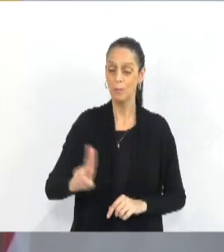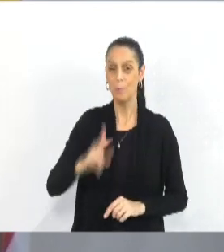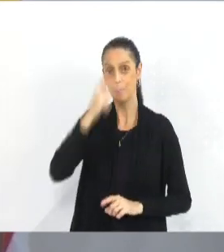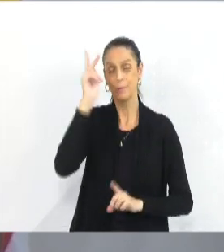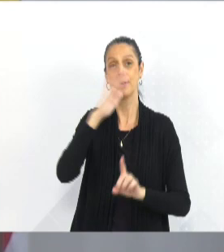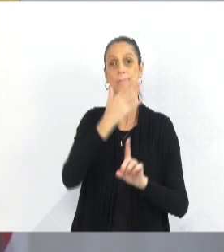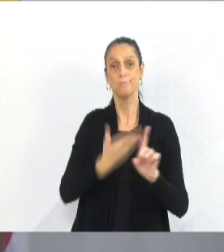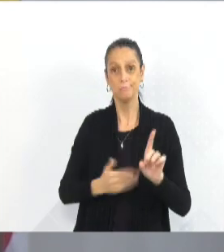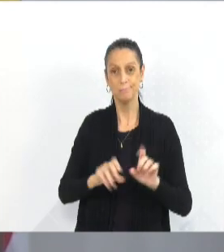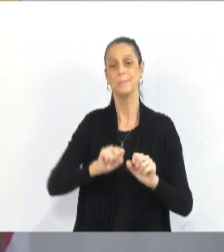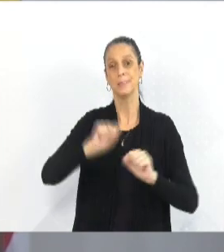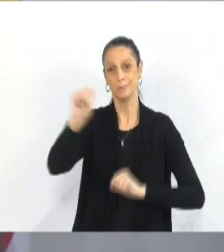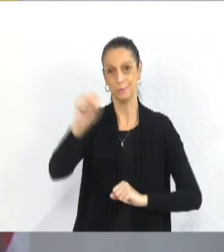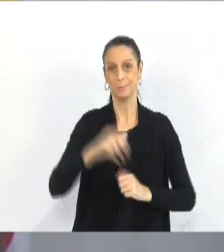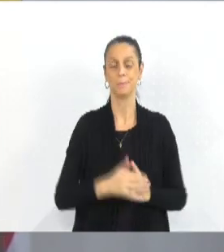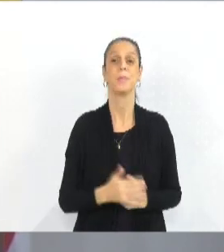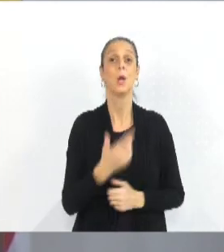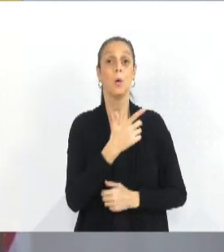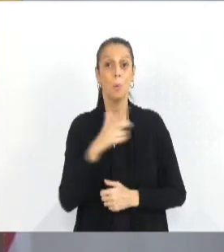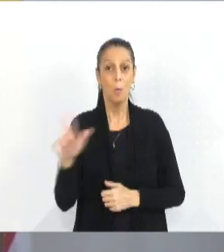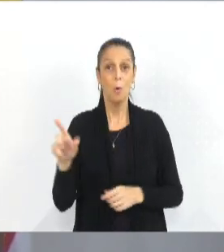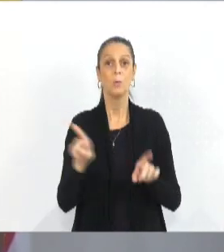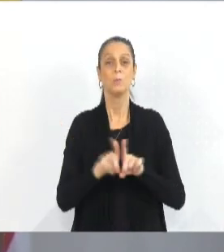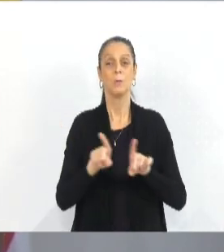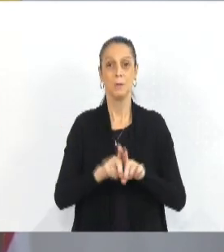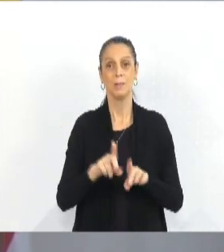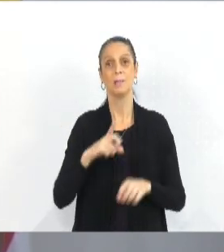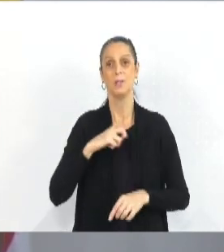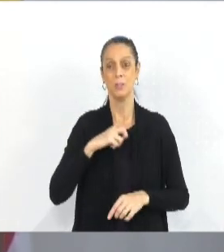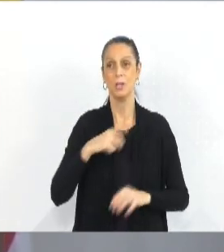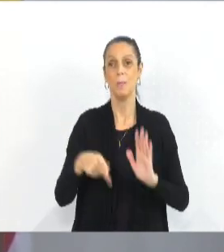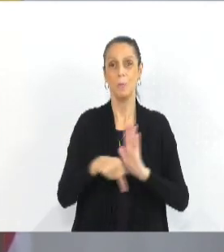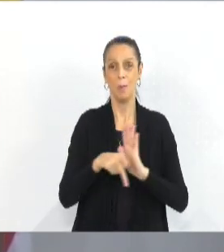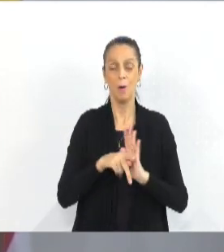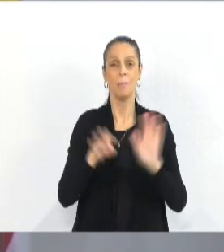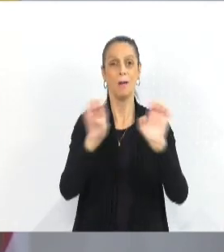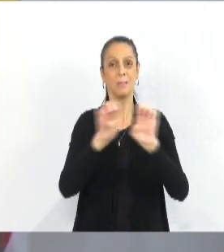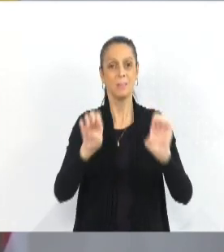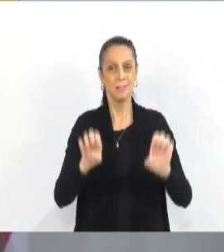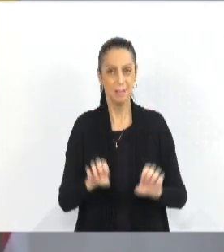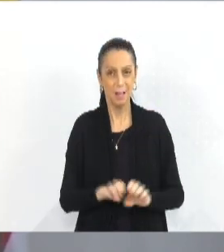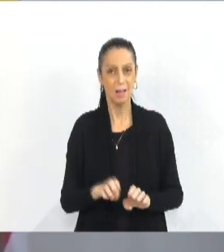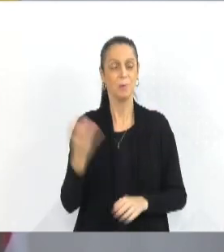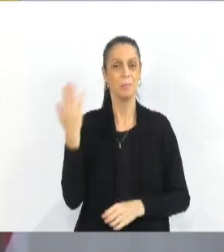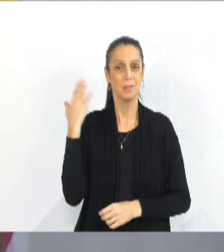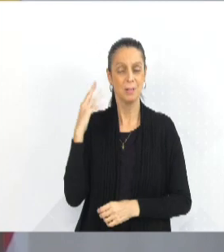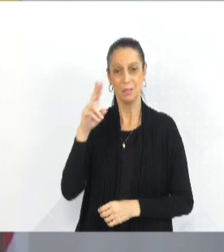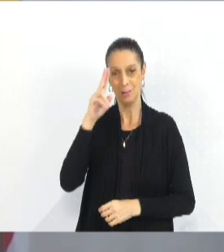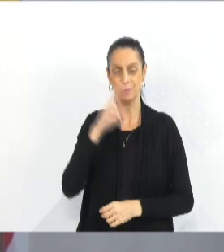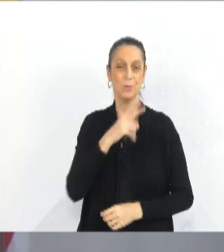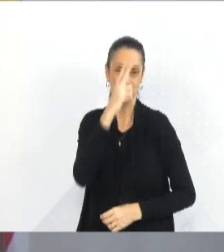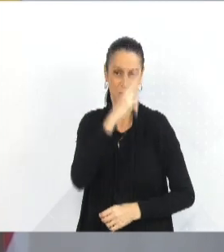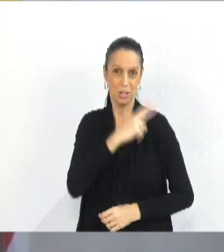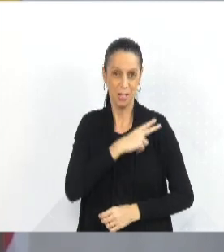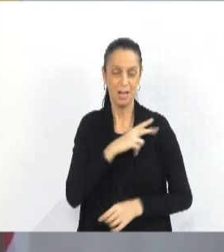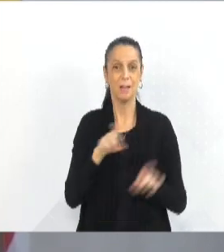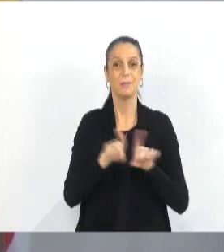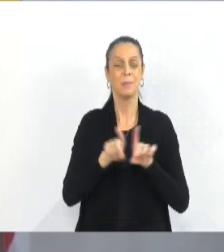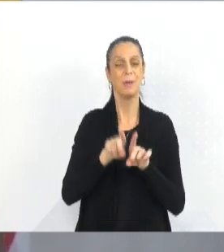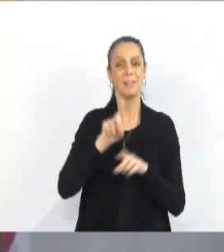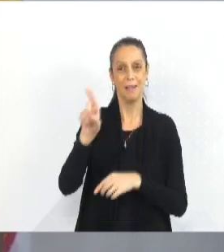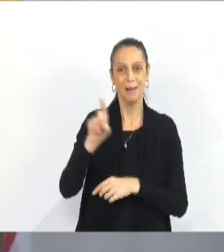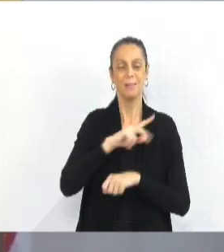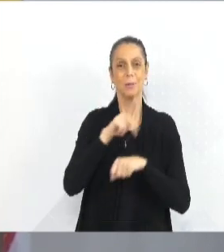Uma terceira placa que identifica o busto do Marechal Mascarenhas de Moraes, comandante em chefe da FEB na Itália, sofreu tentativa de furto e